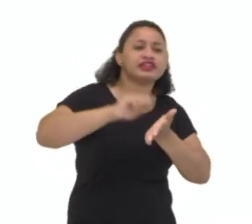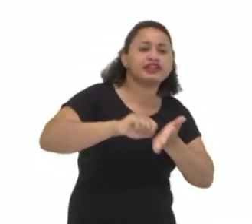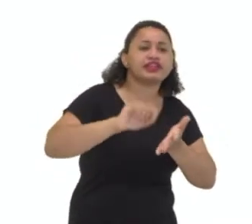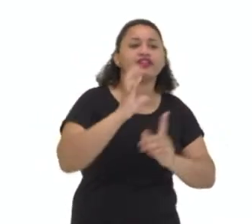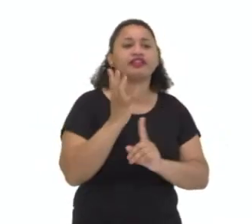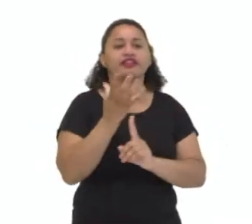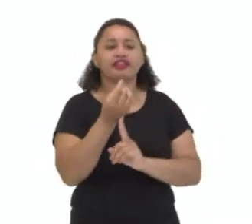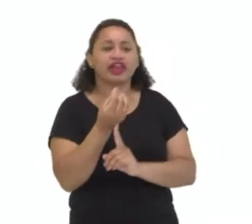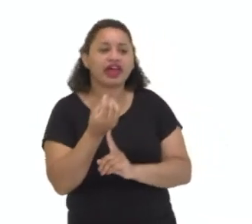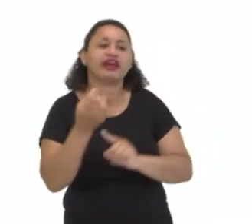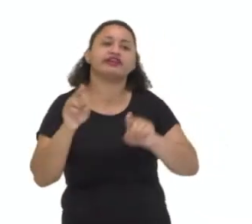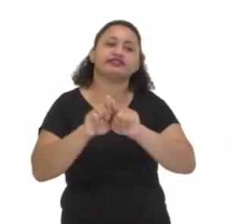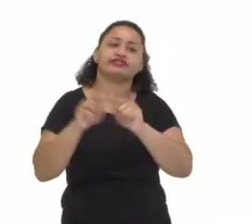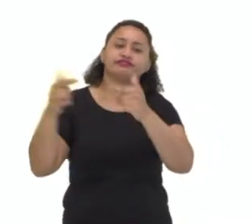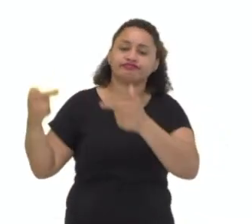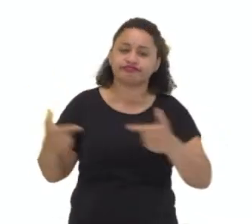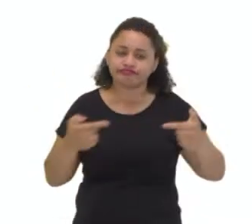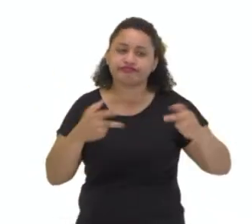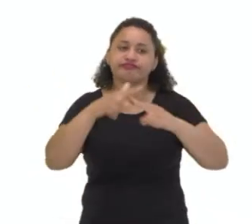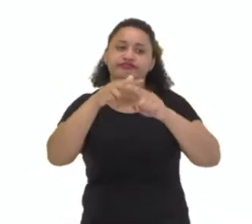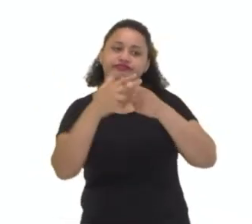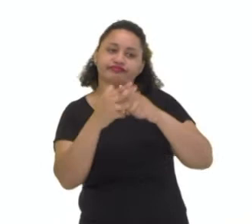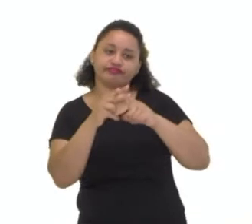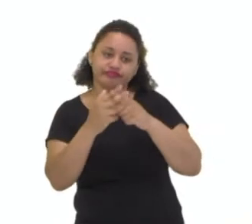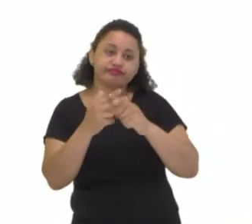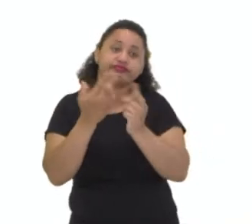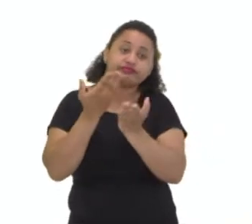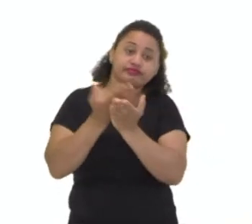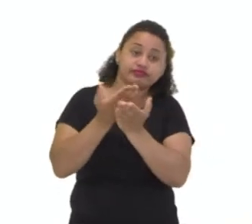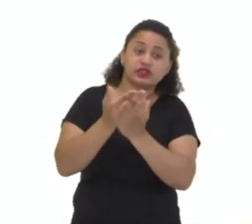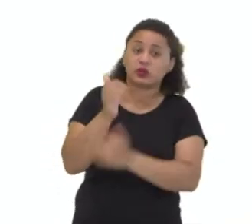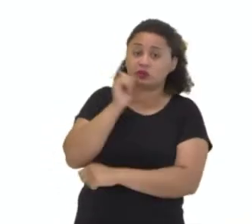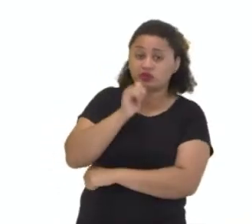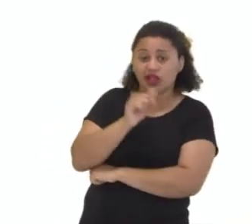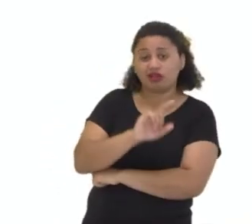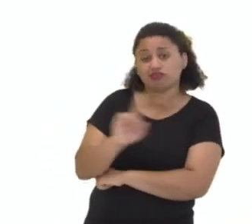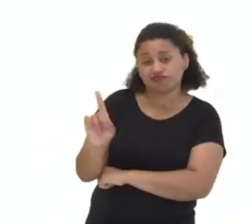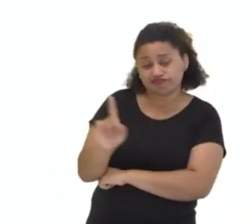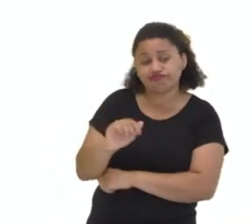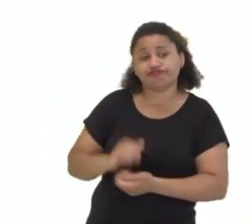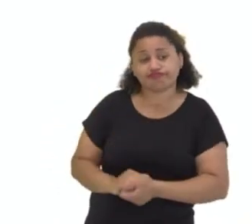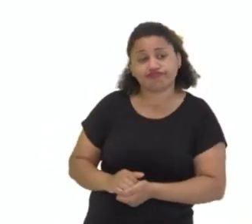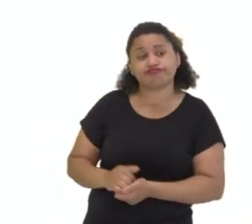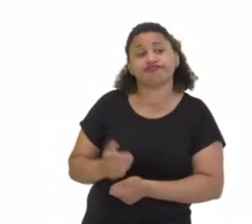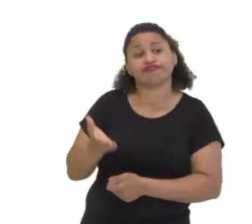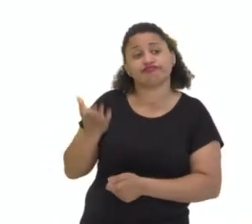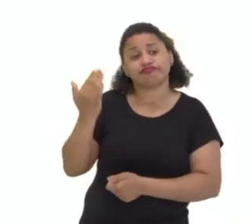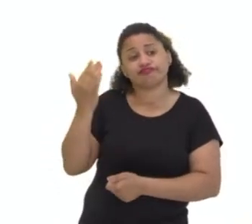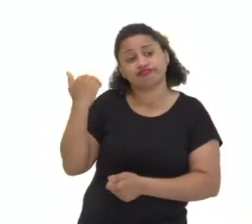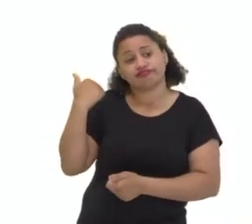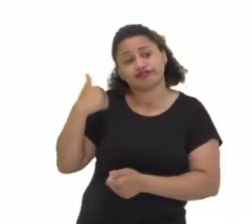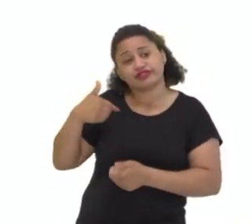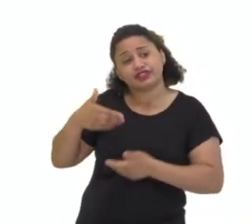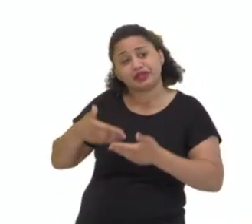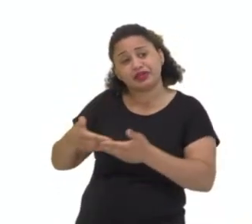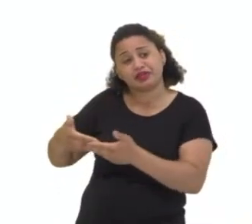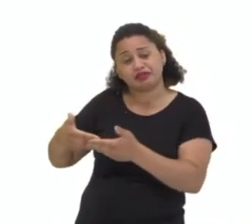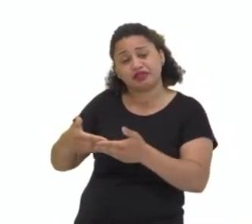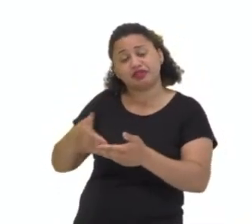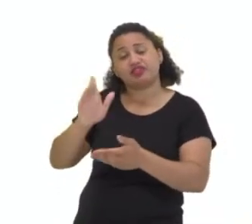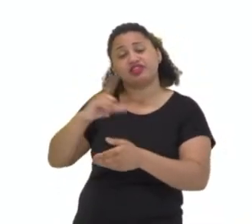plásticas, a guerra, a mecânica, o estudo. Mulher, não. Desde o berço traz seu próprio